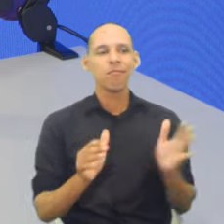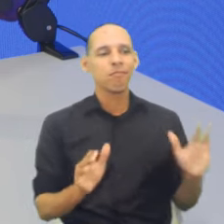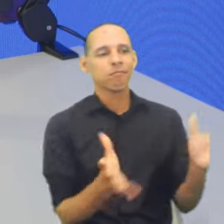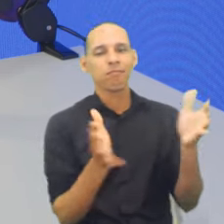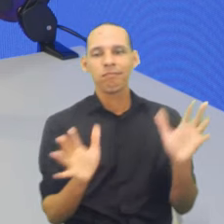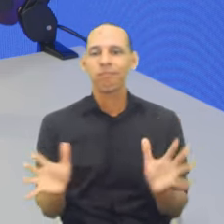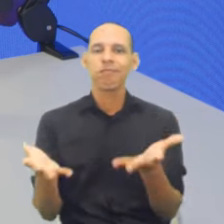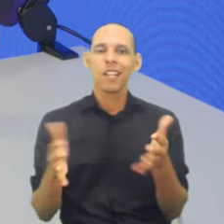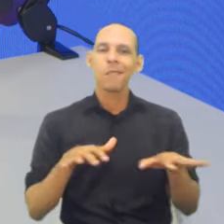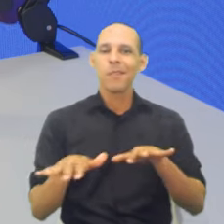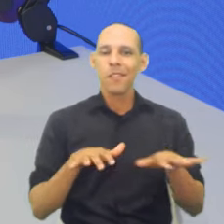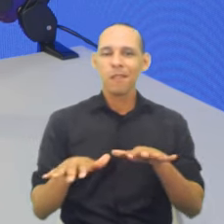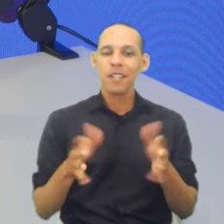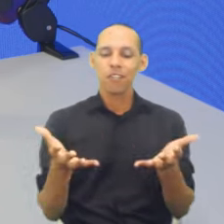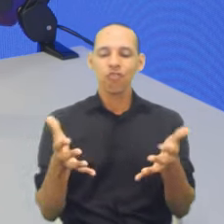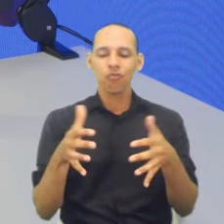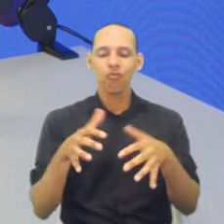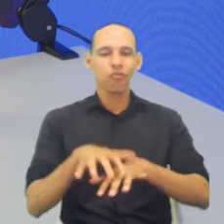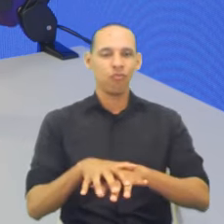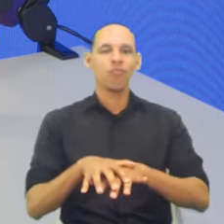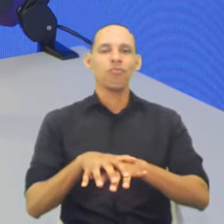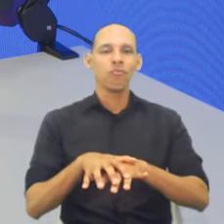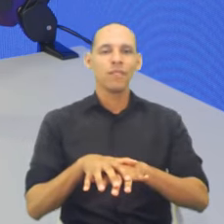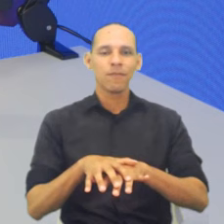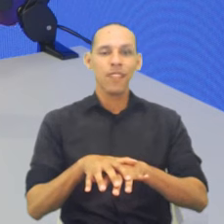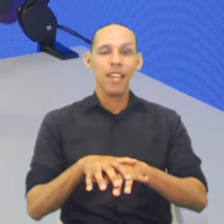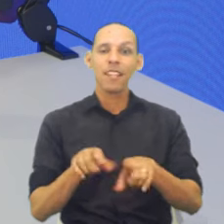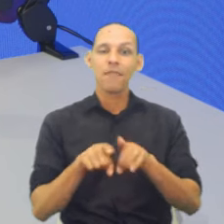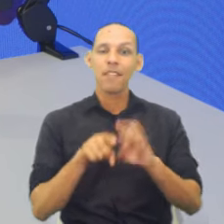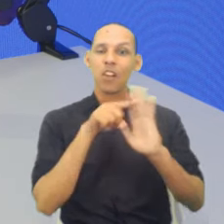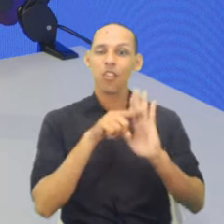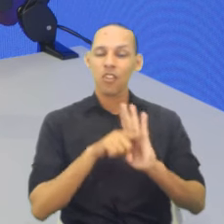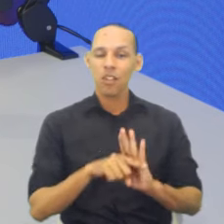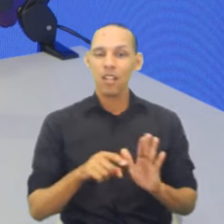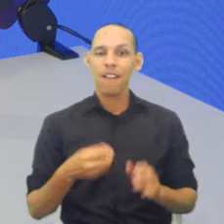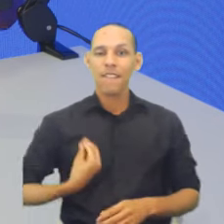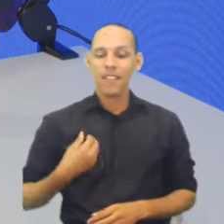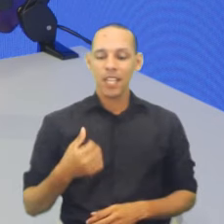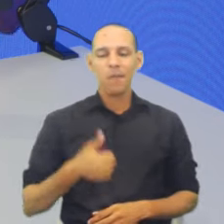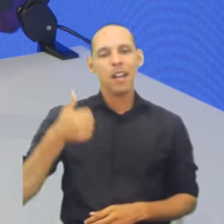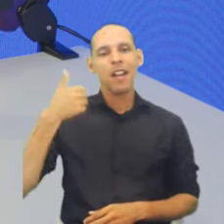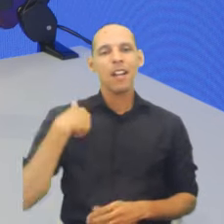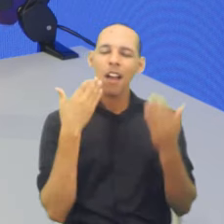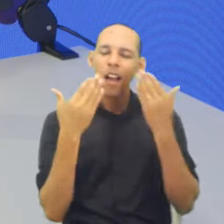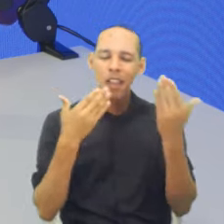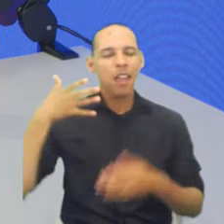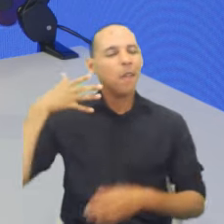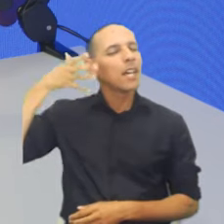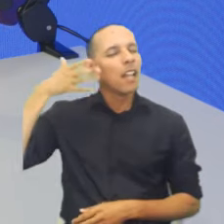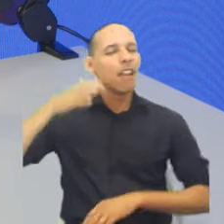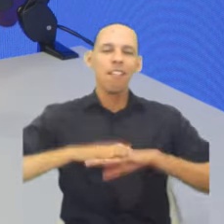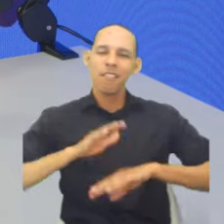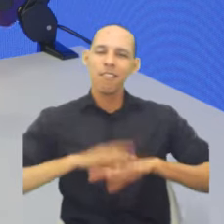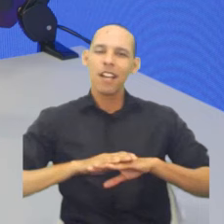chamado movimento incluir e com a consultoria que eu trabalhava de qualidade de vida eu comecei a atender fazendo pequenas palestras dentro da da